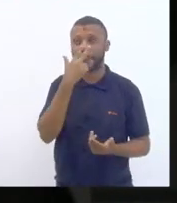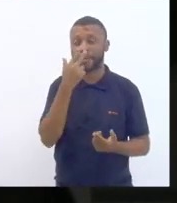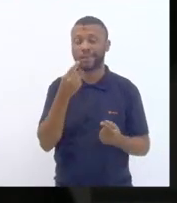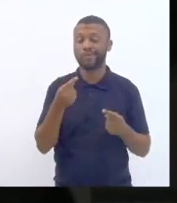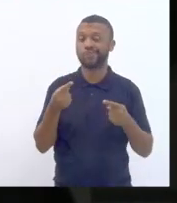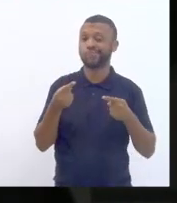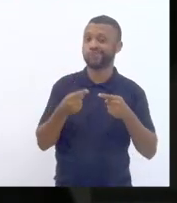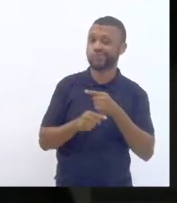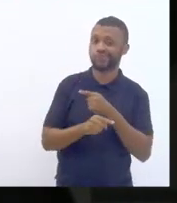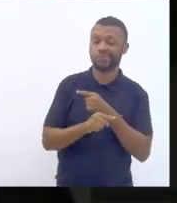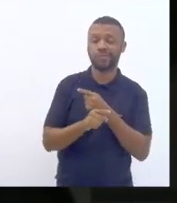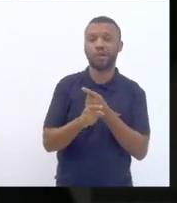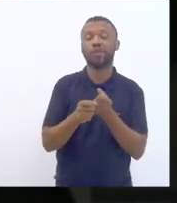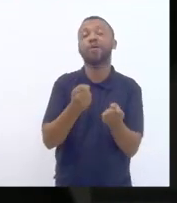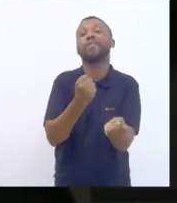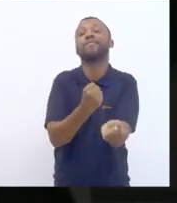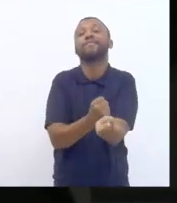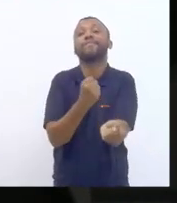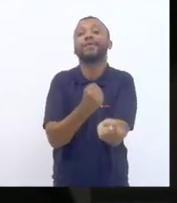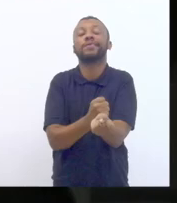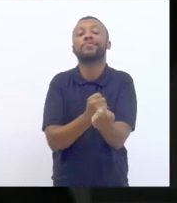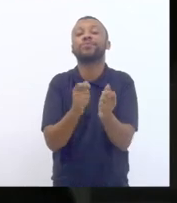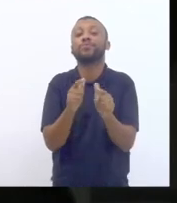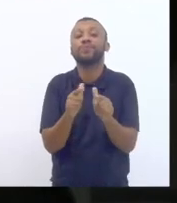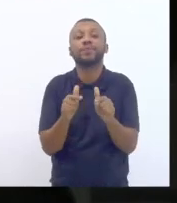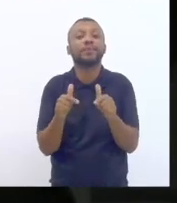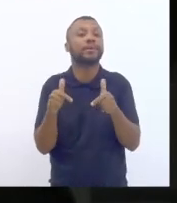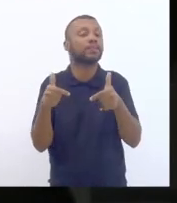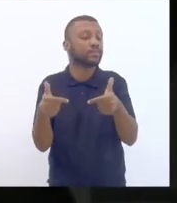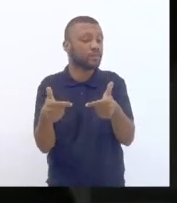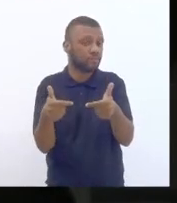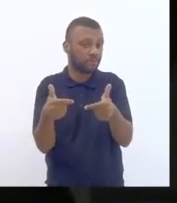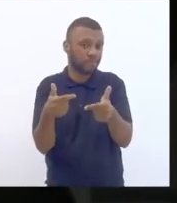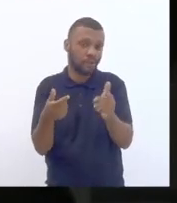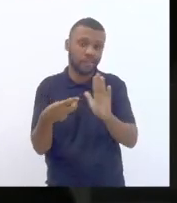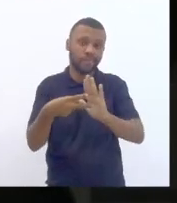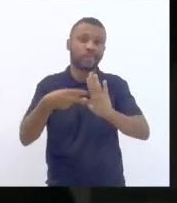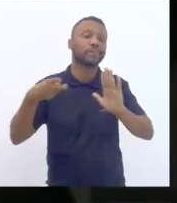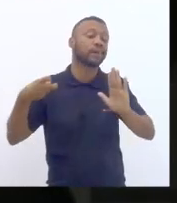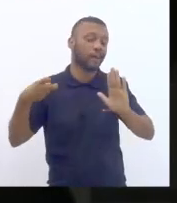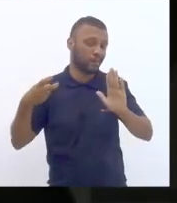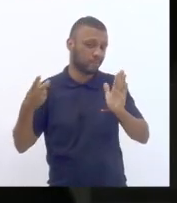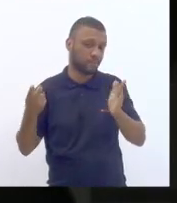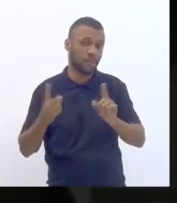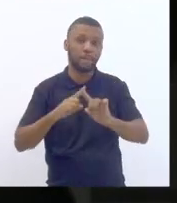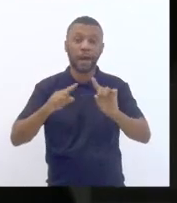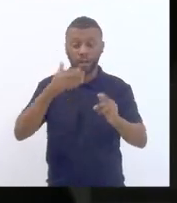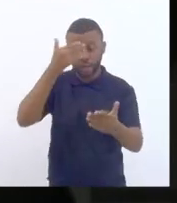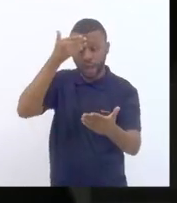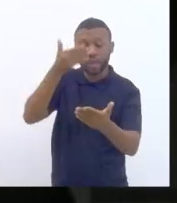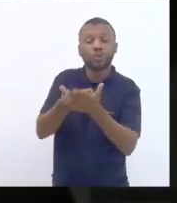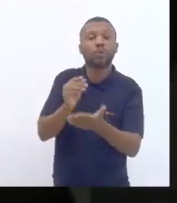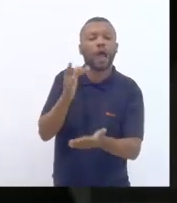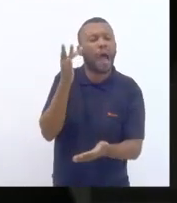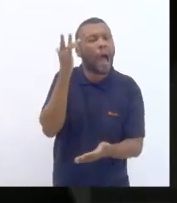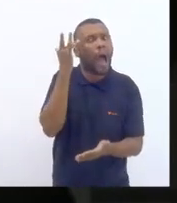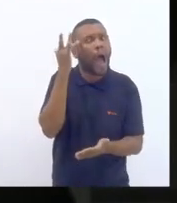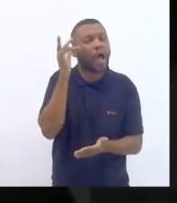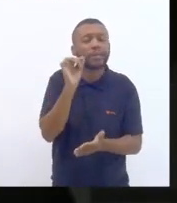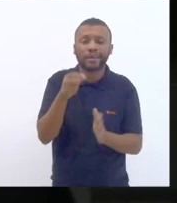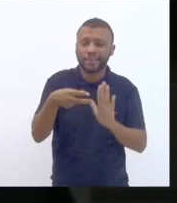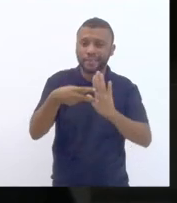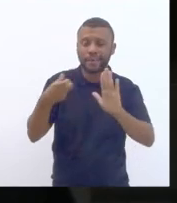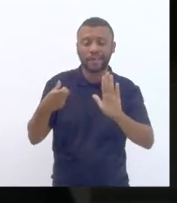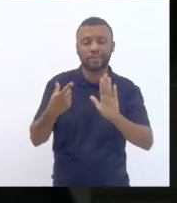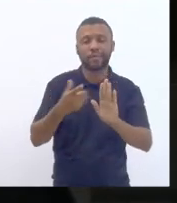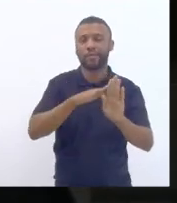vício de iniciativa e vetaram mas acho que será um veto que será